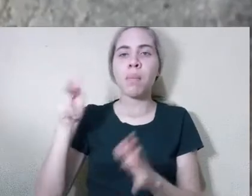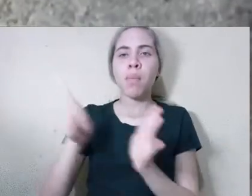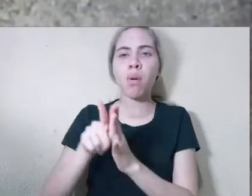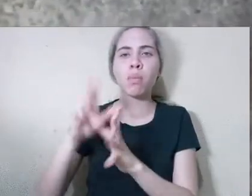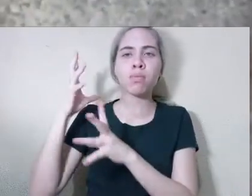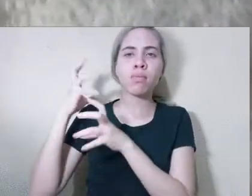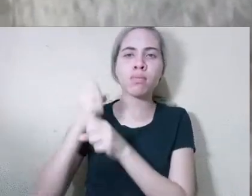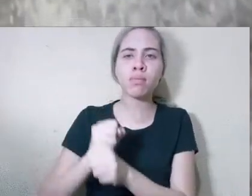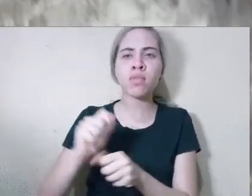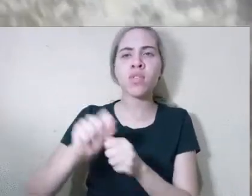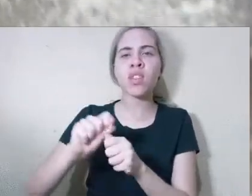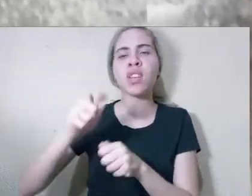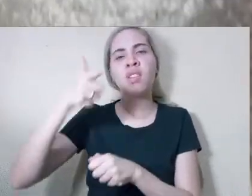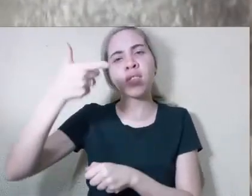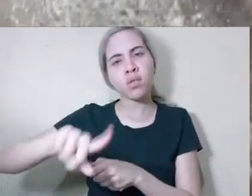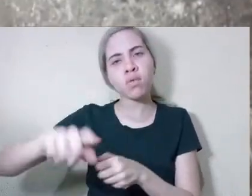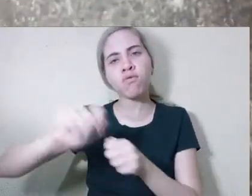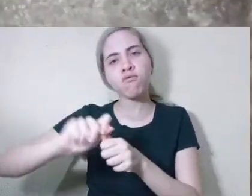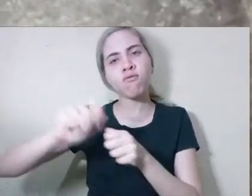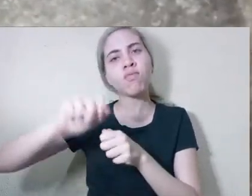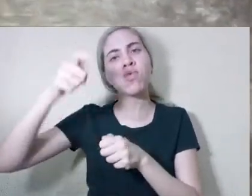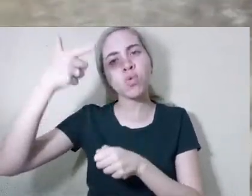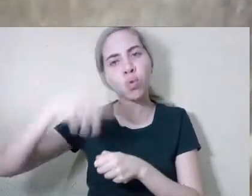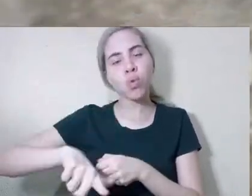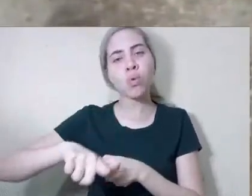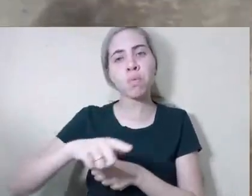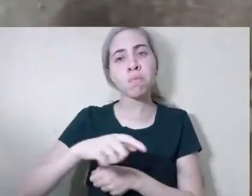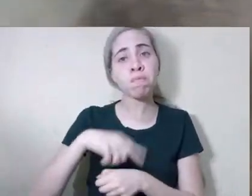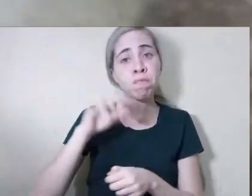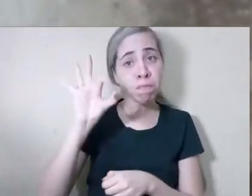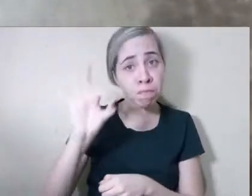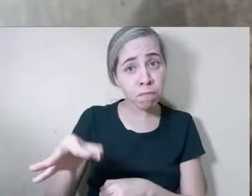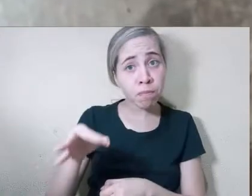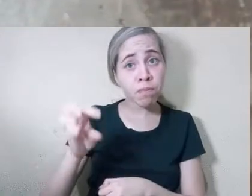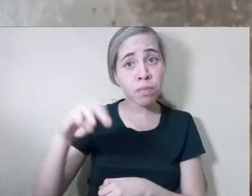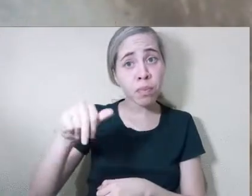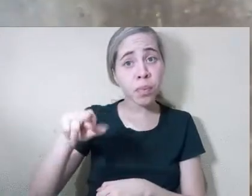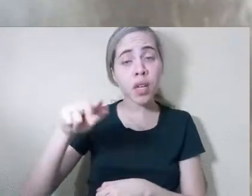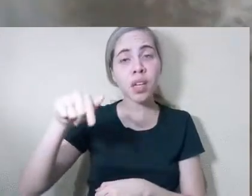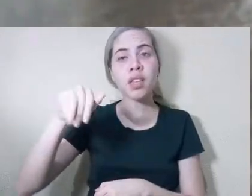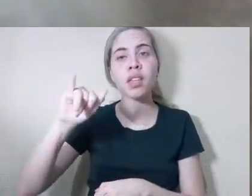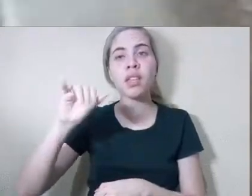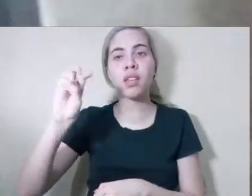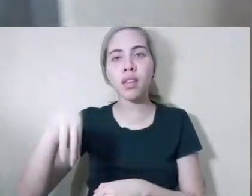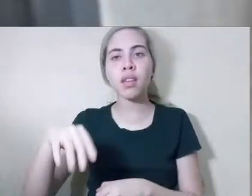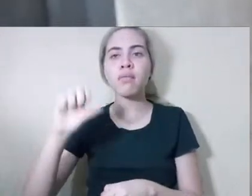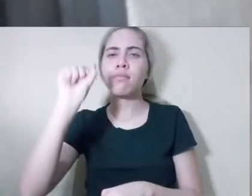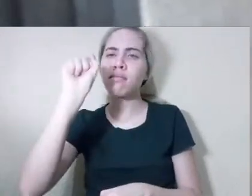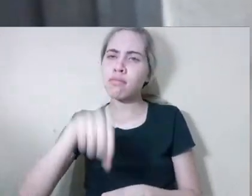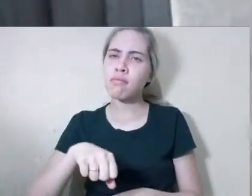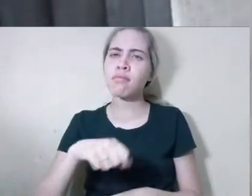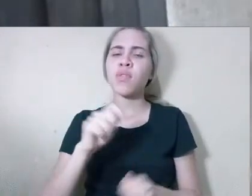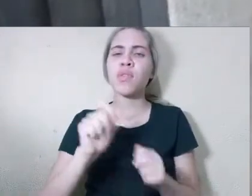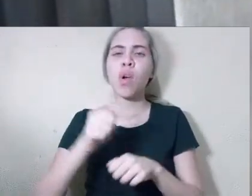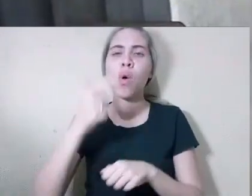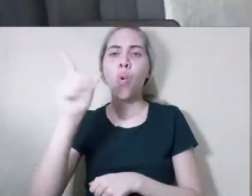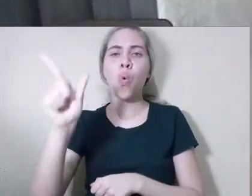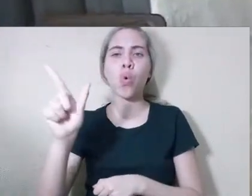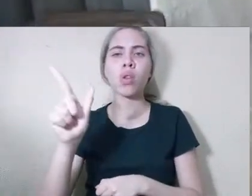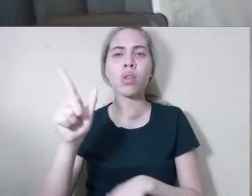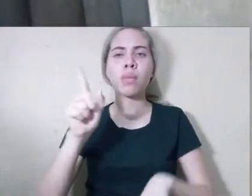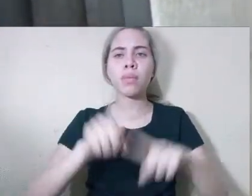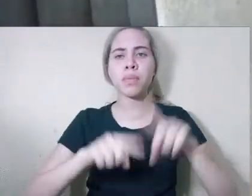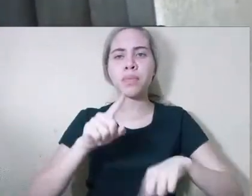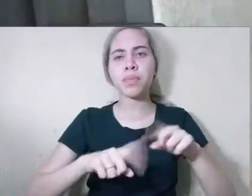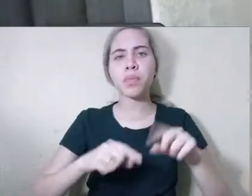folgas, refeitas, né? Não é não, Marquinhos? Isso, essa peça aqui mesmo, tive que fazer outra. O excêntrico aí?